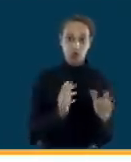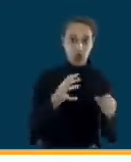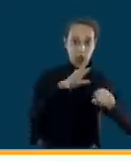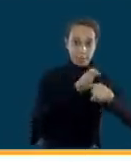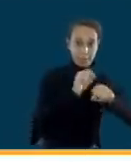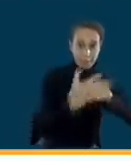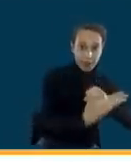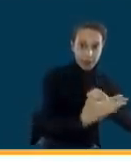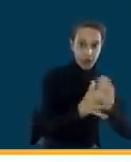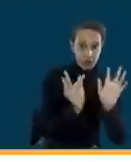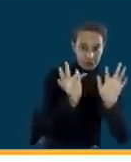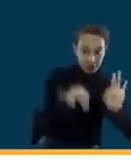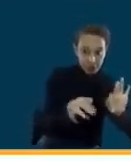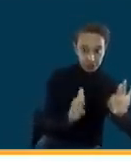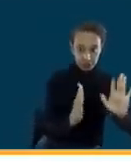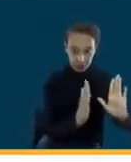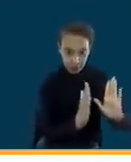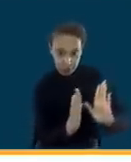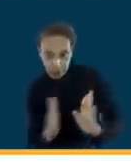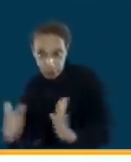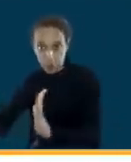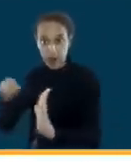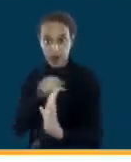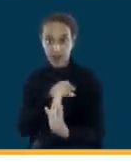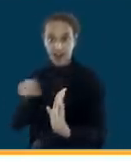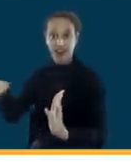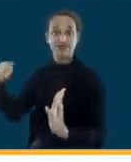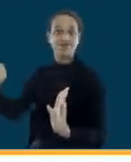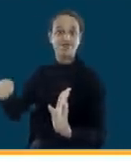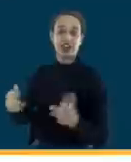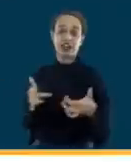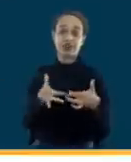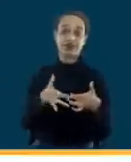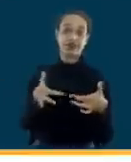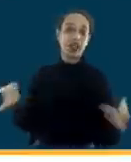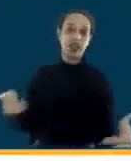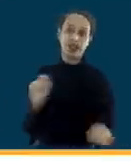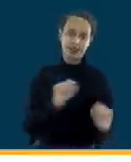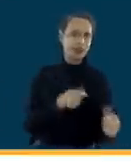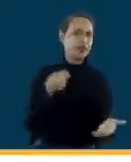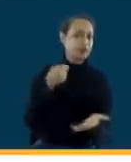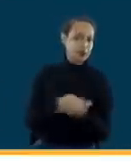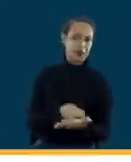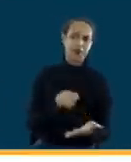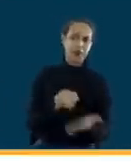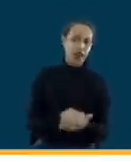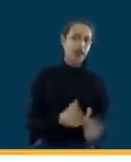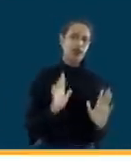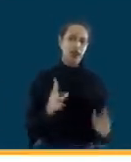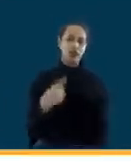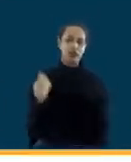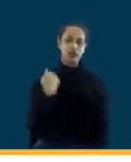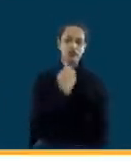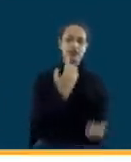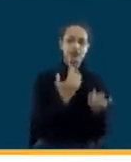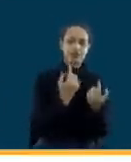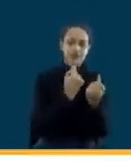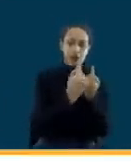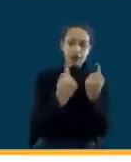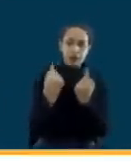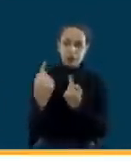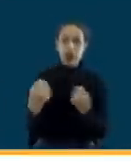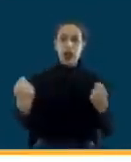Claramente, isso está mais do que comprovado na medida em que nós necessitaremos cada um mais do outro,